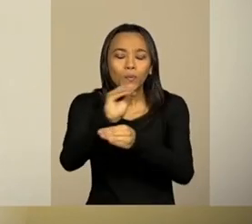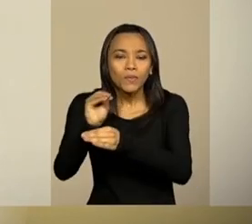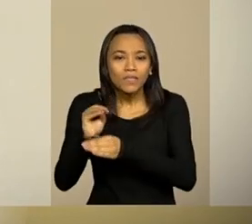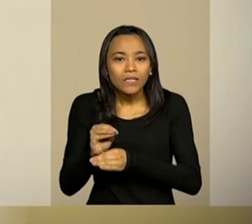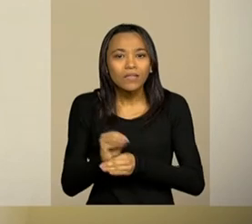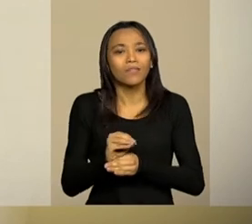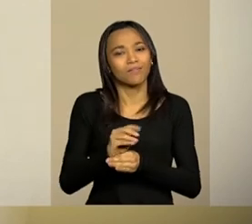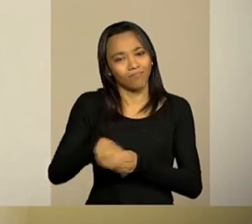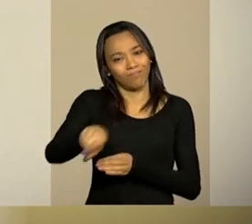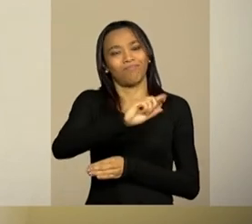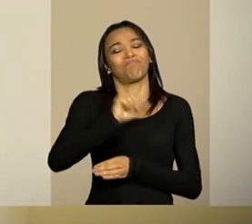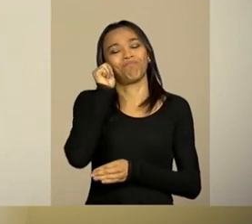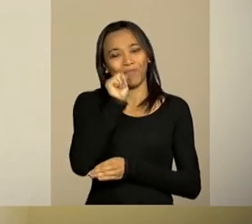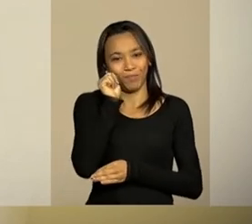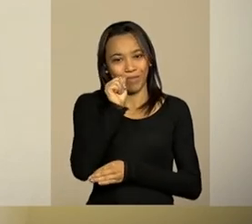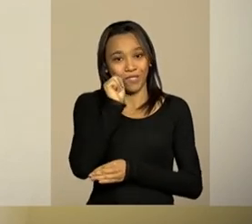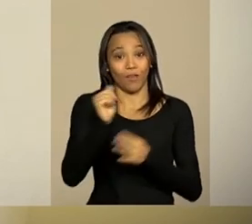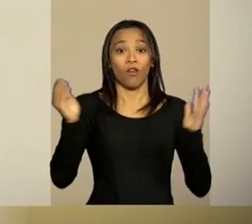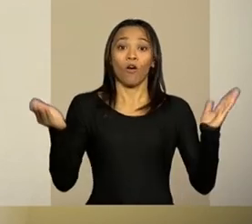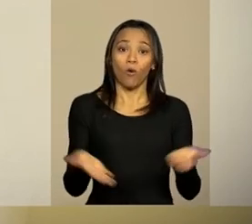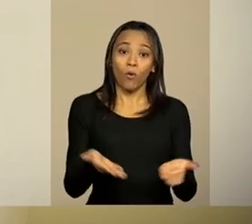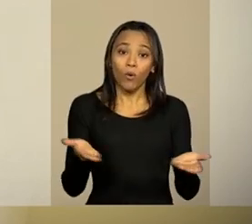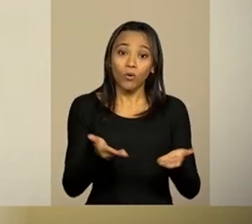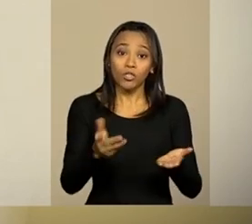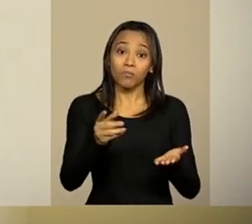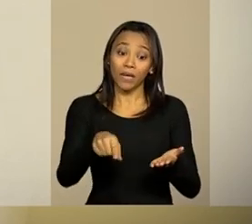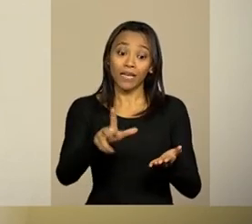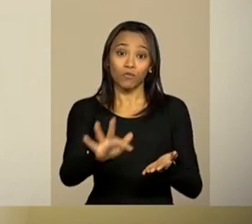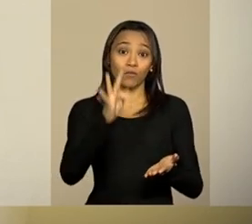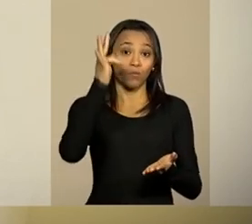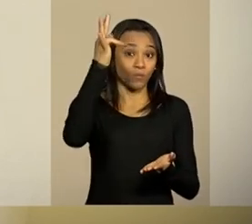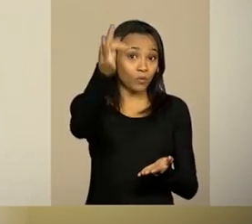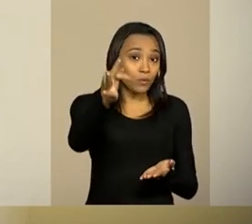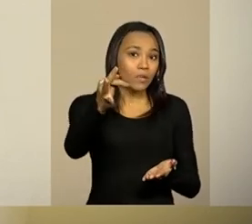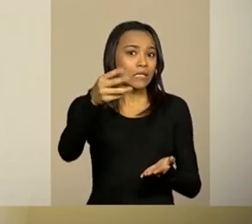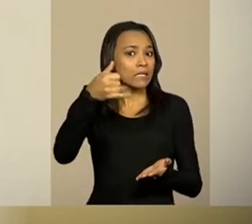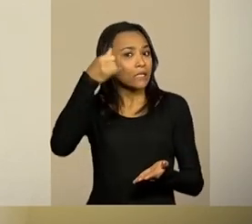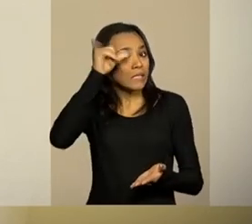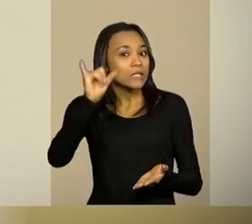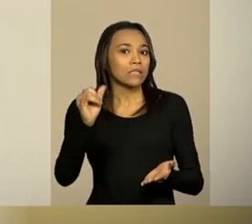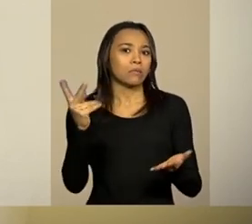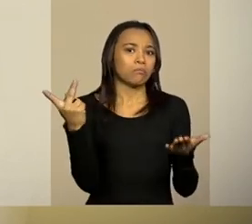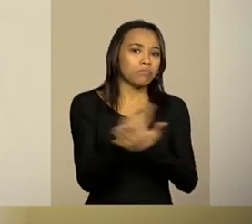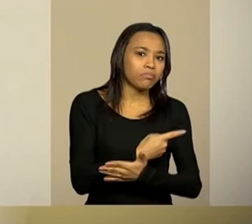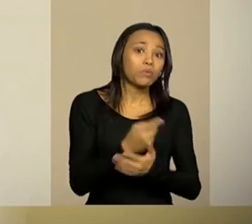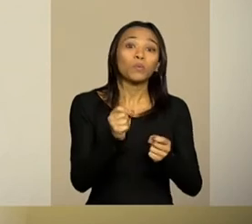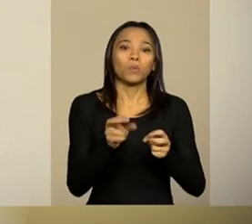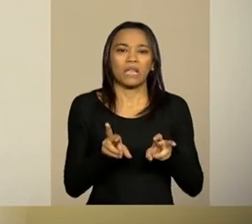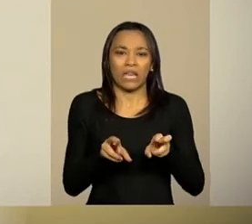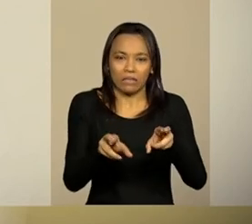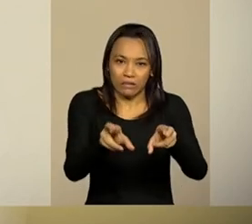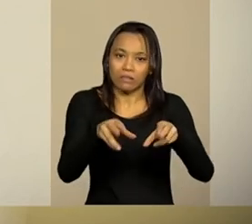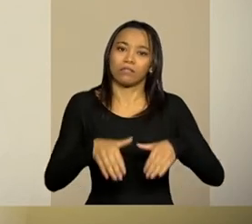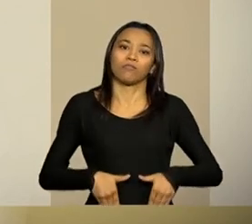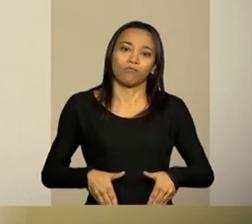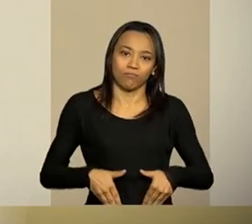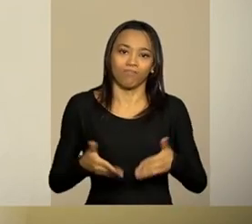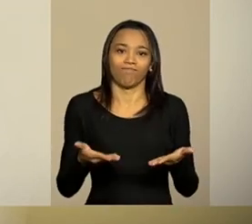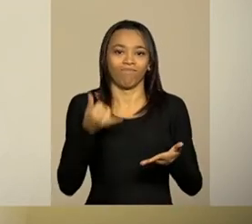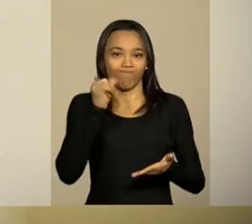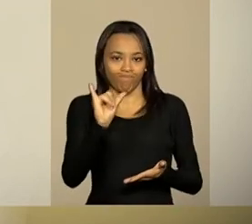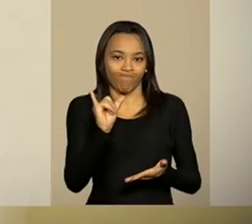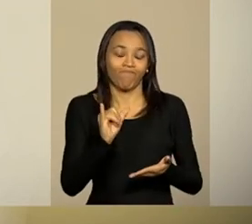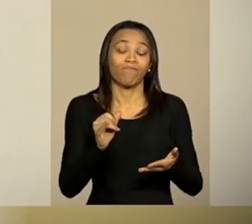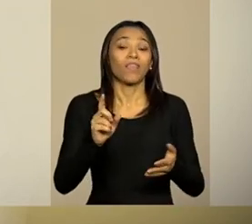Luciano das nossas meninas hoje para que no futuro elas tenham menos riscos de desenvolver o câncer de